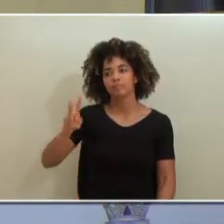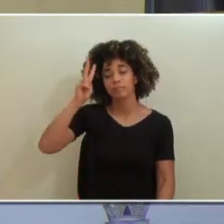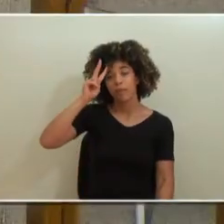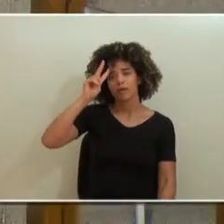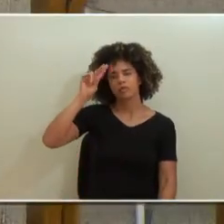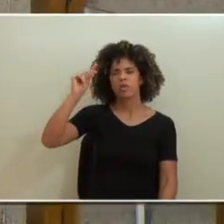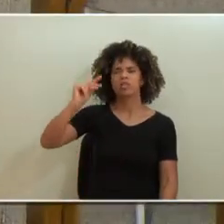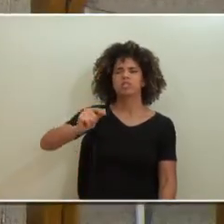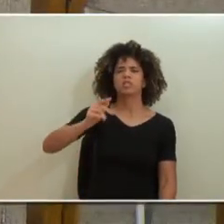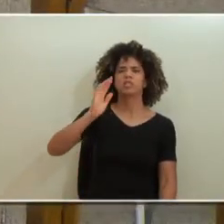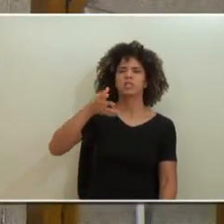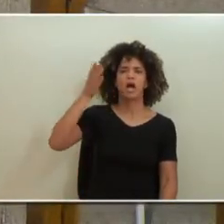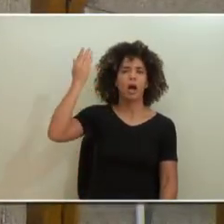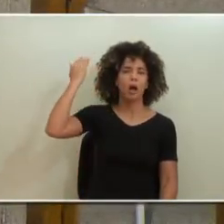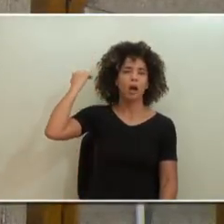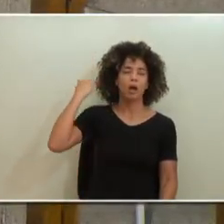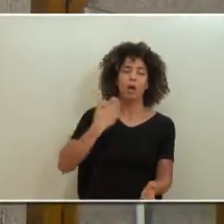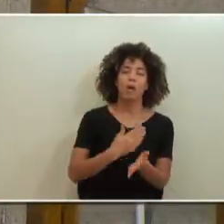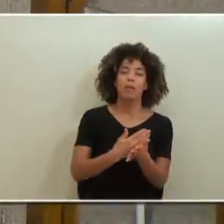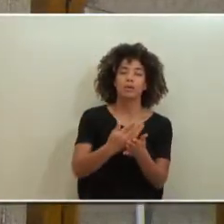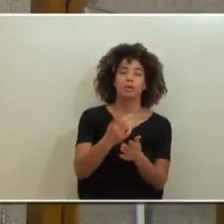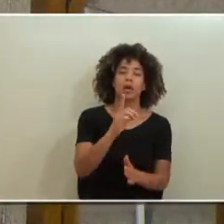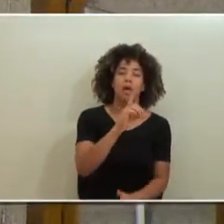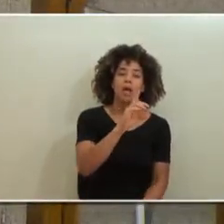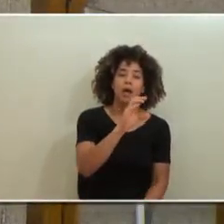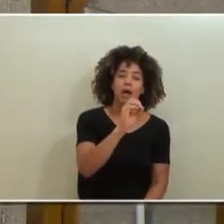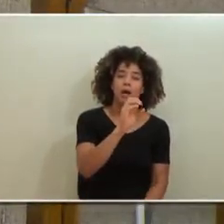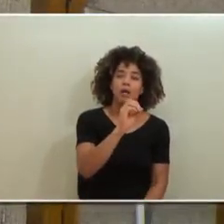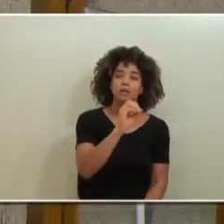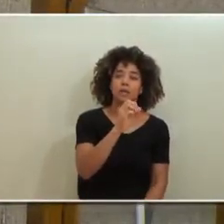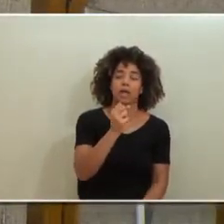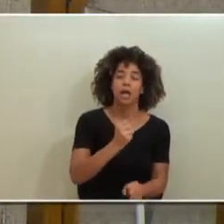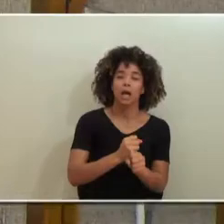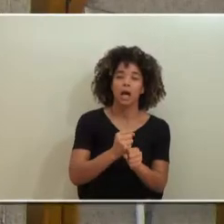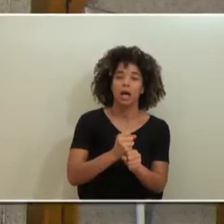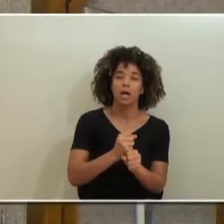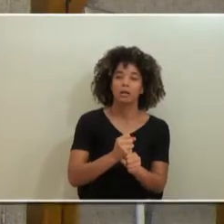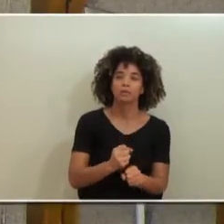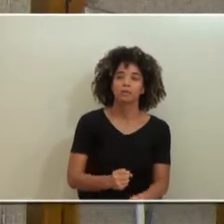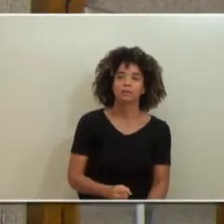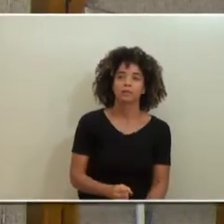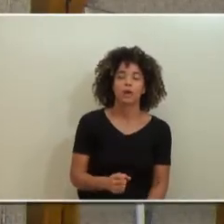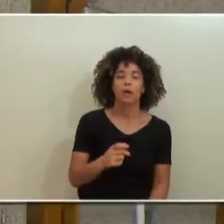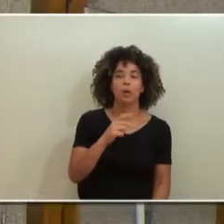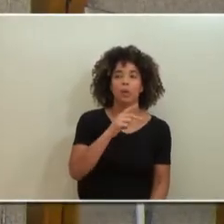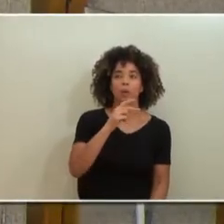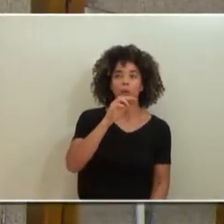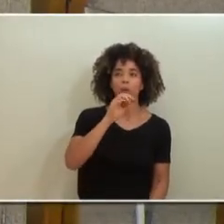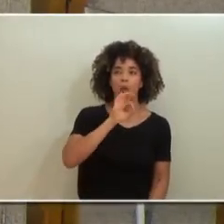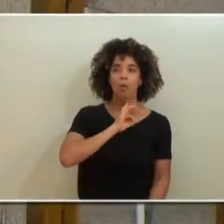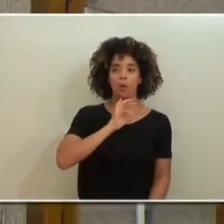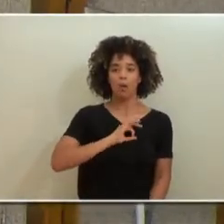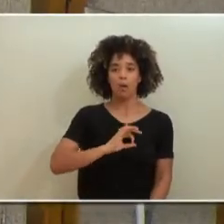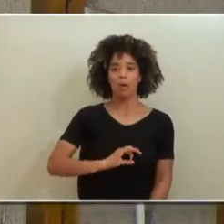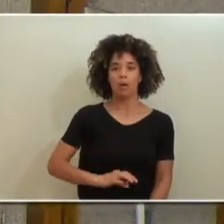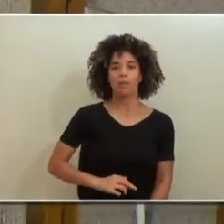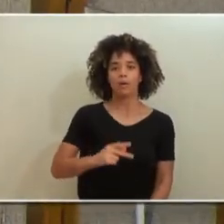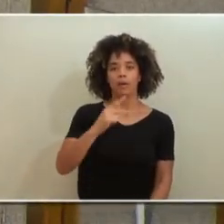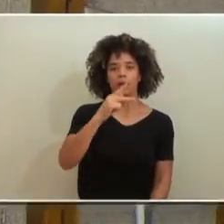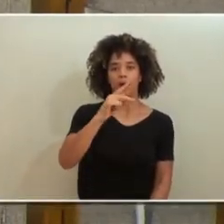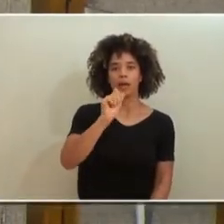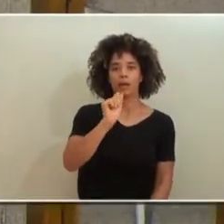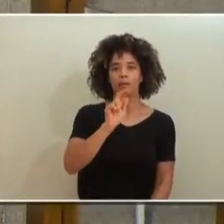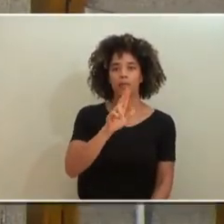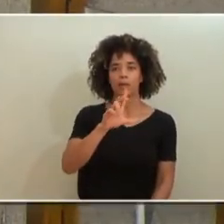muito tempo, há mais de 100 anos. Né? Tem o tal do Baden-Powell, que criou esse movimento escoteiro. E eu, finalizando minha fala já,